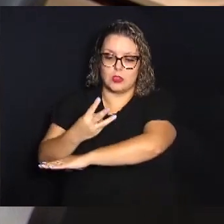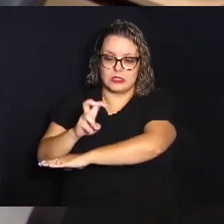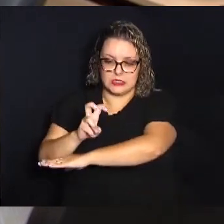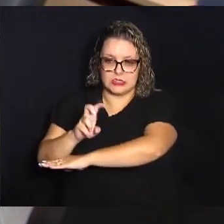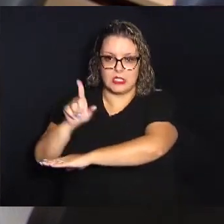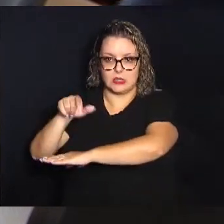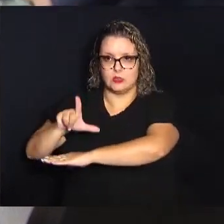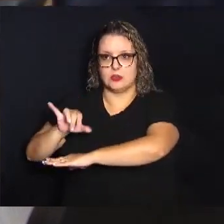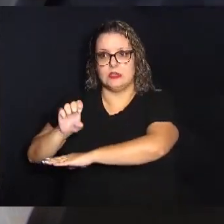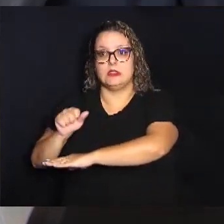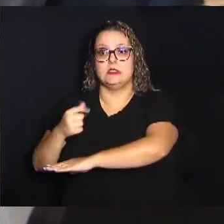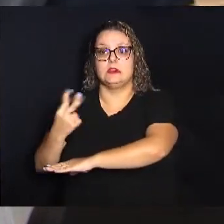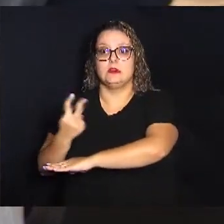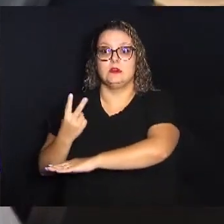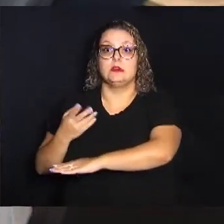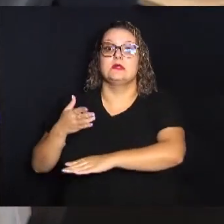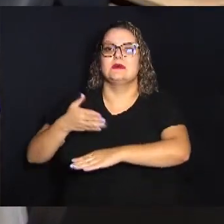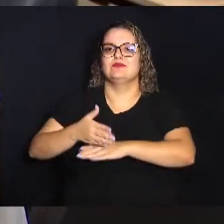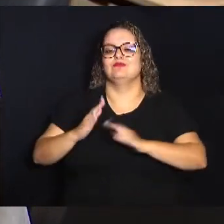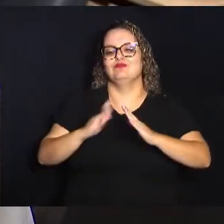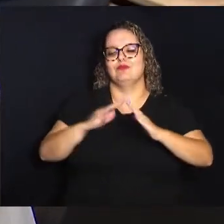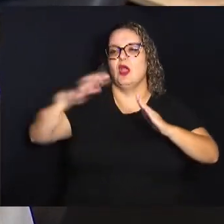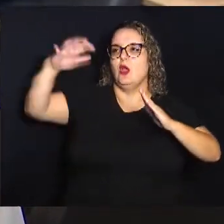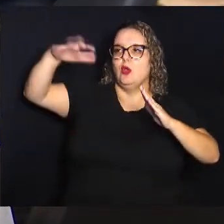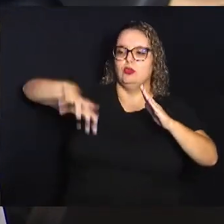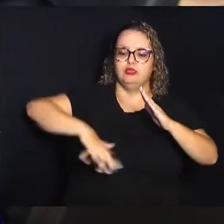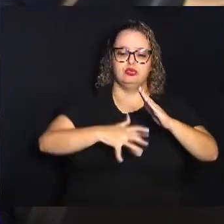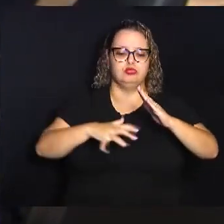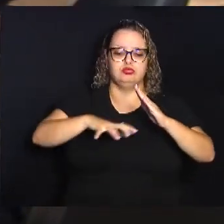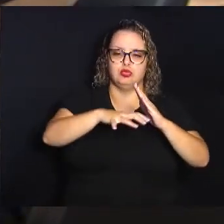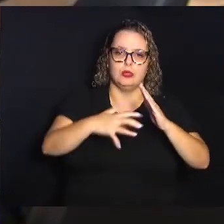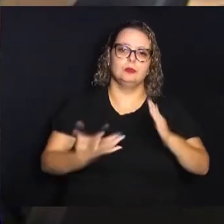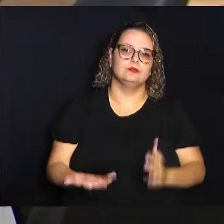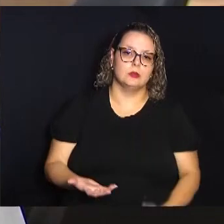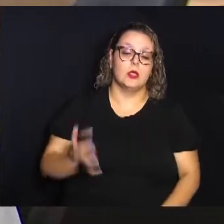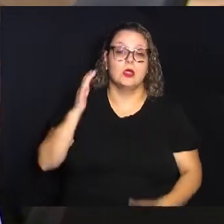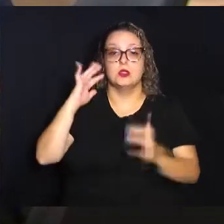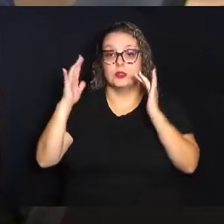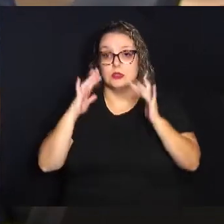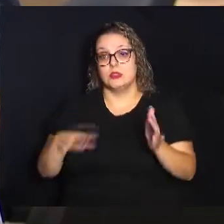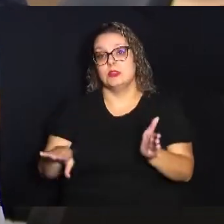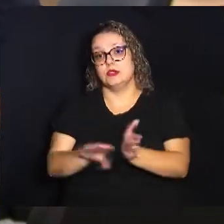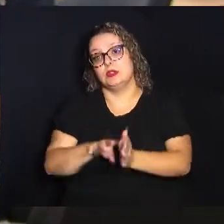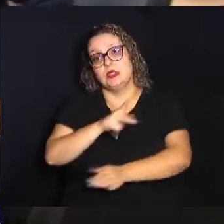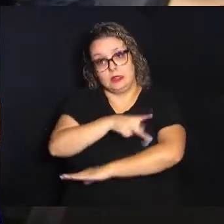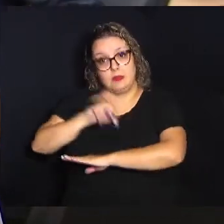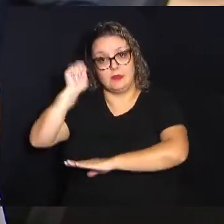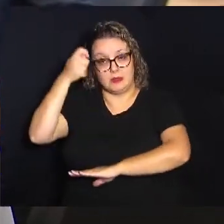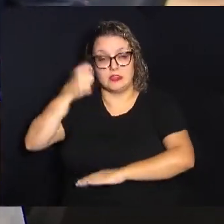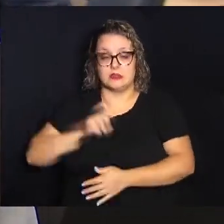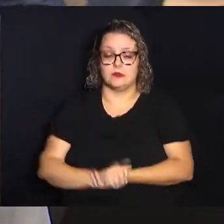Lisa 2 muitas casas ali entraram água então o povo é o sonho deles é chegar pavimentação